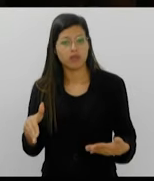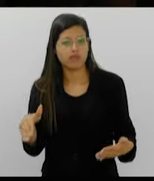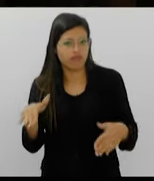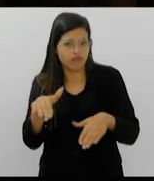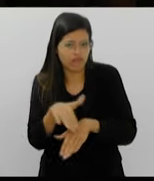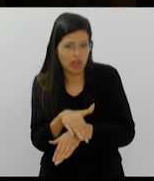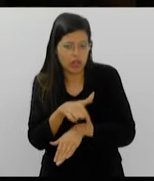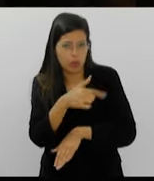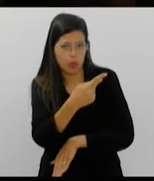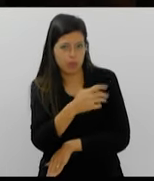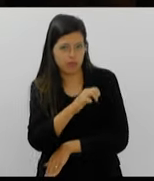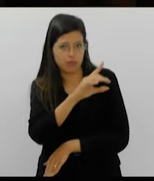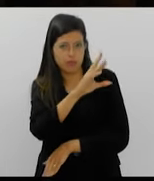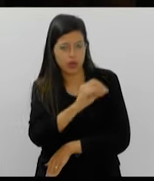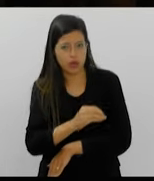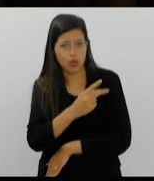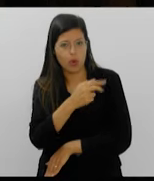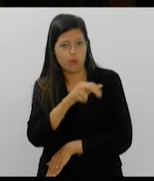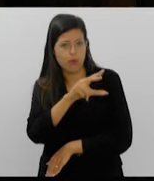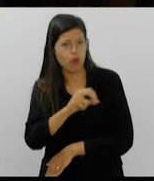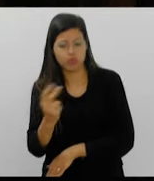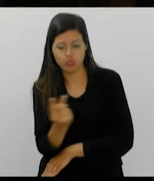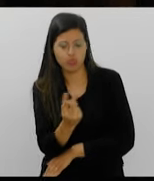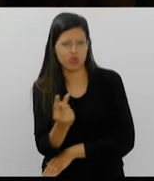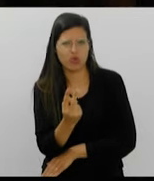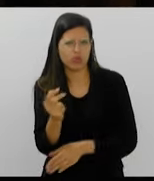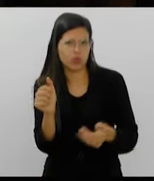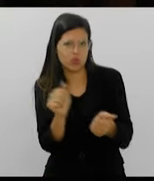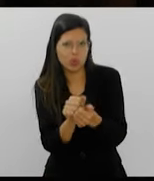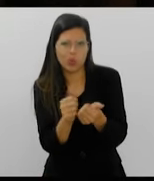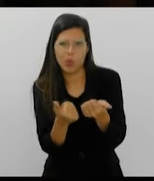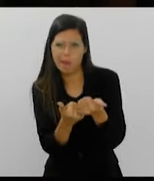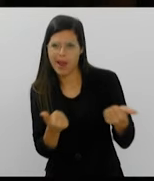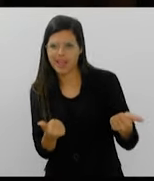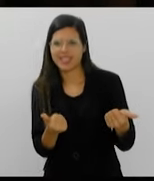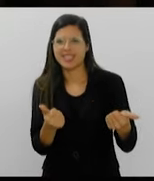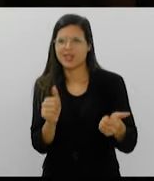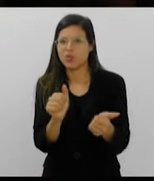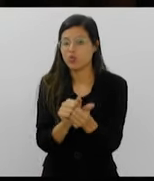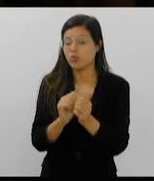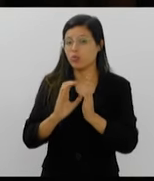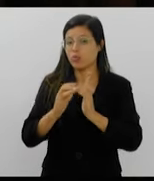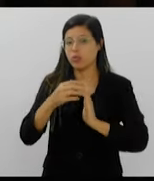Paulo, hoje já declararam que estão juntos e misturados, junto com o MDB.